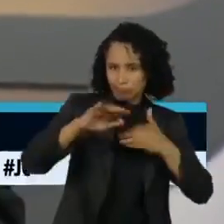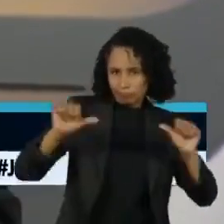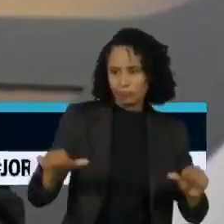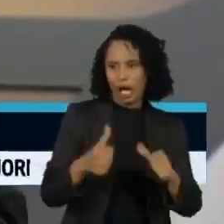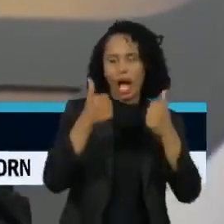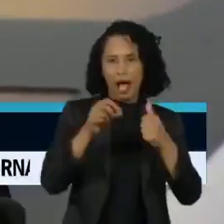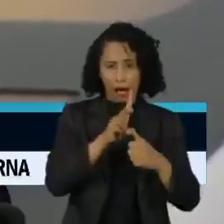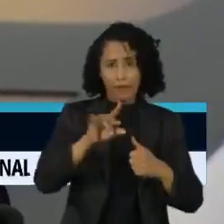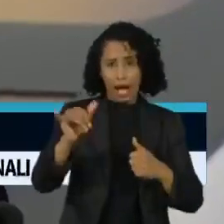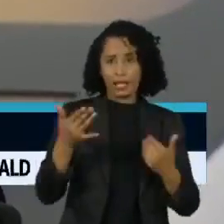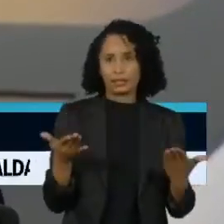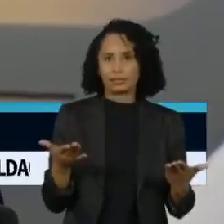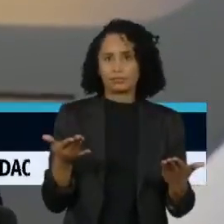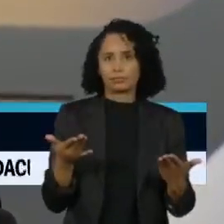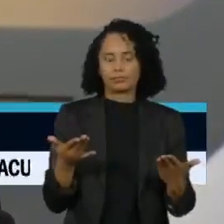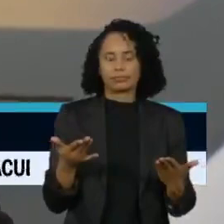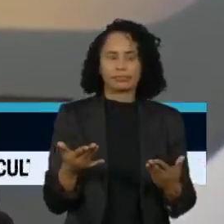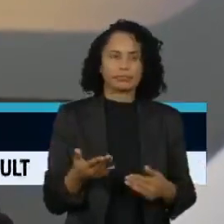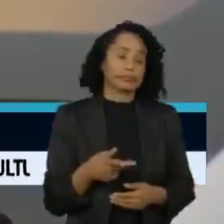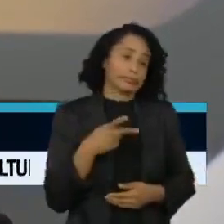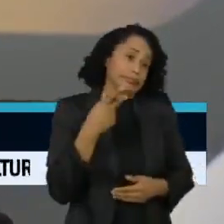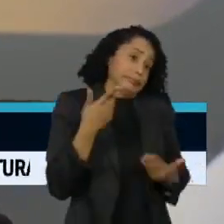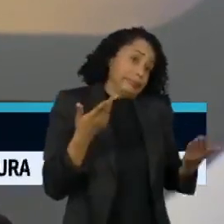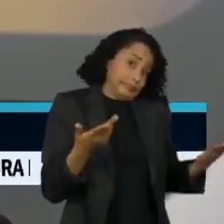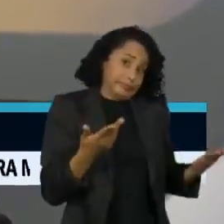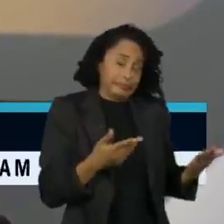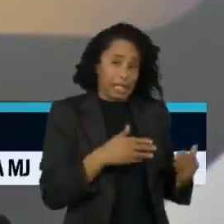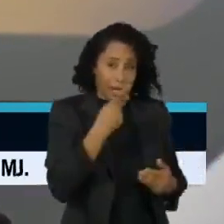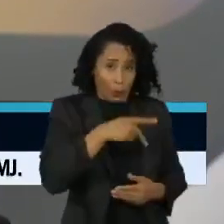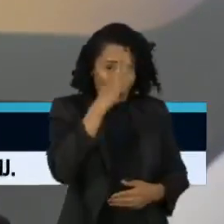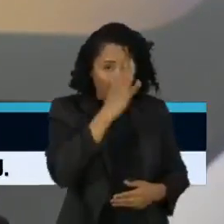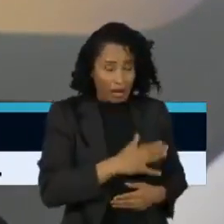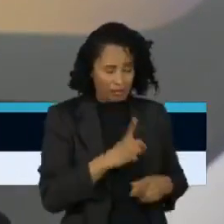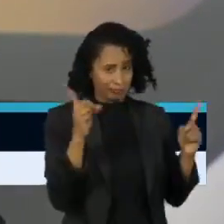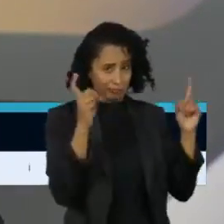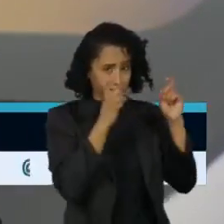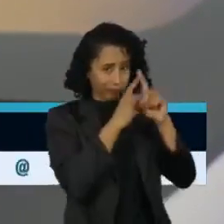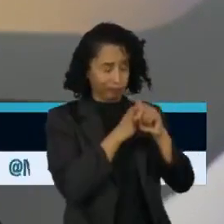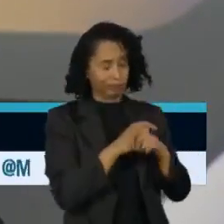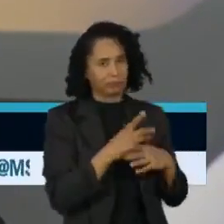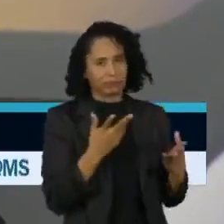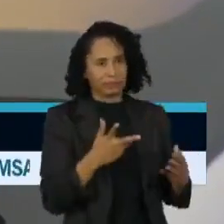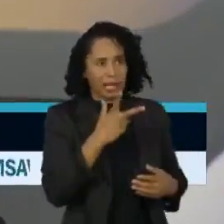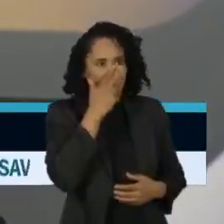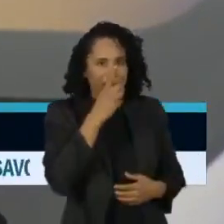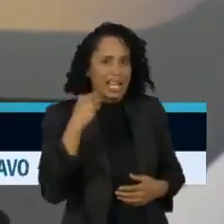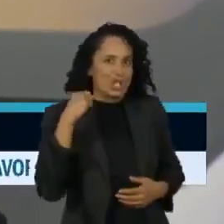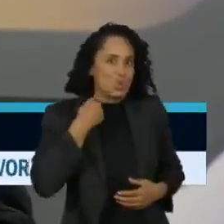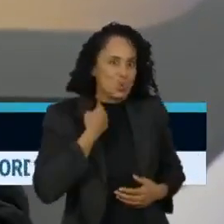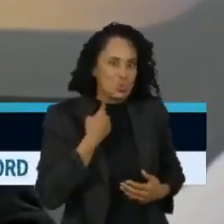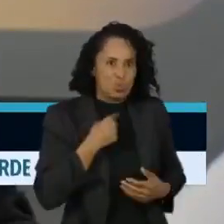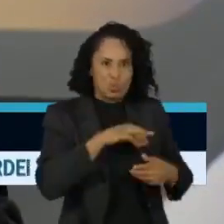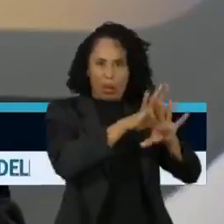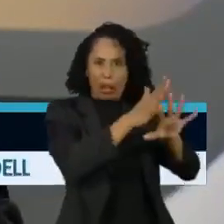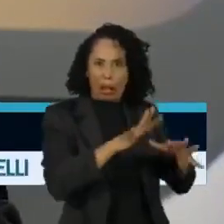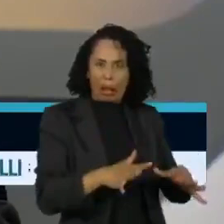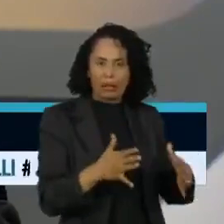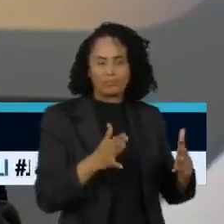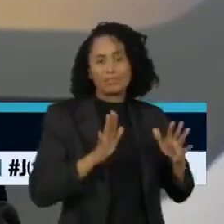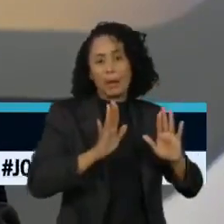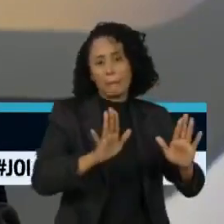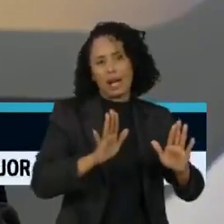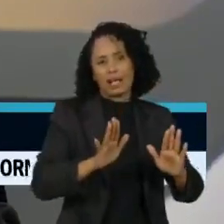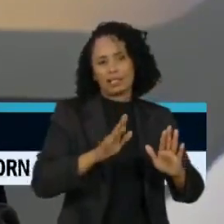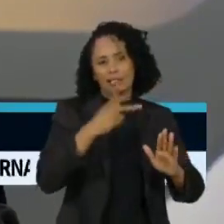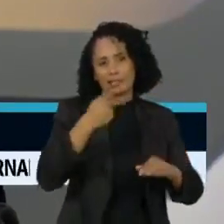está melado total, né? Mais sujo do que pau de galinheiro, como se fala, né? Sim, tá imundo. A imagem, mas fora essa coisa da